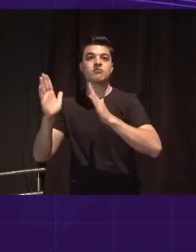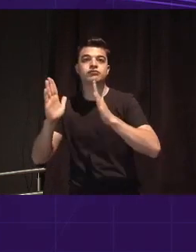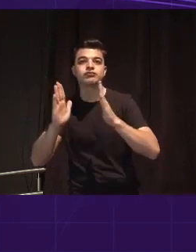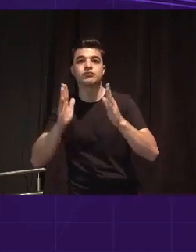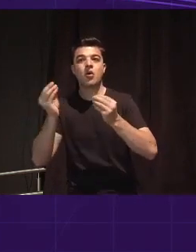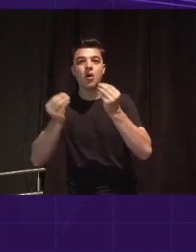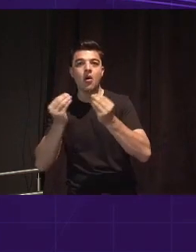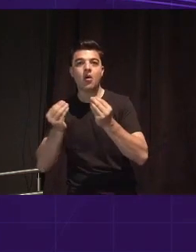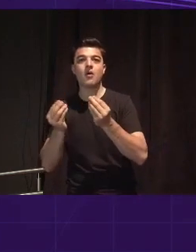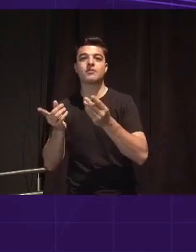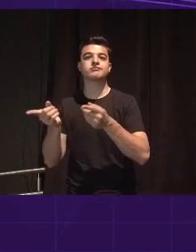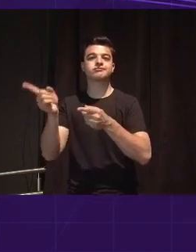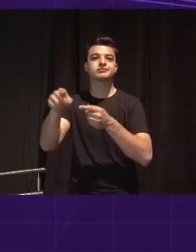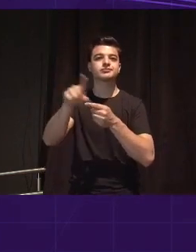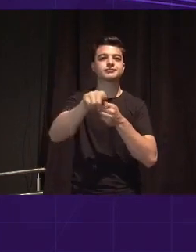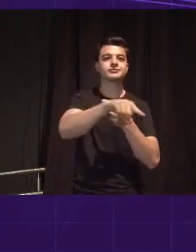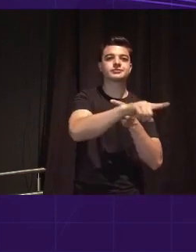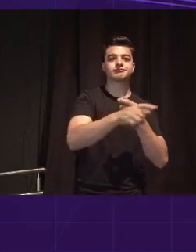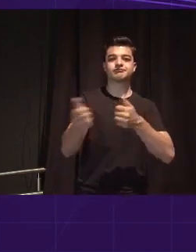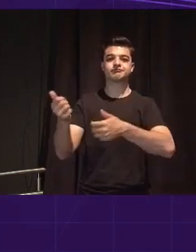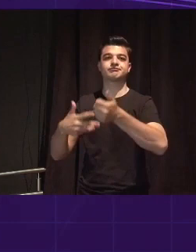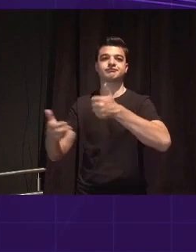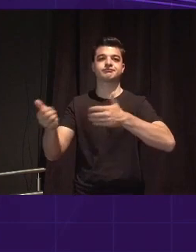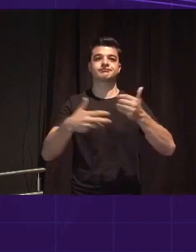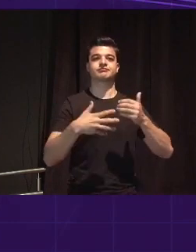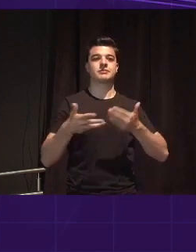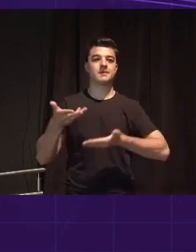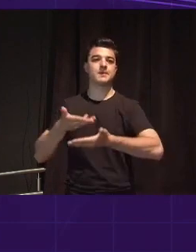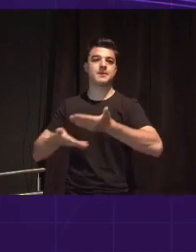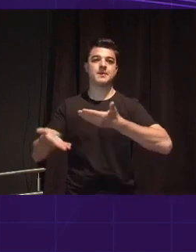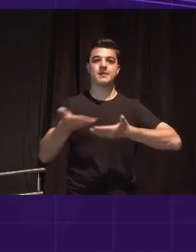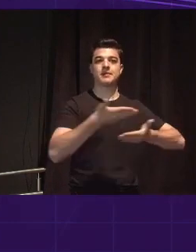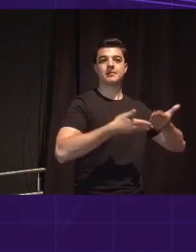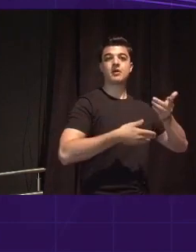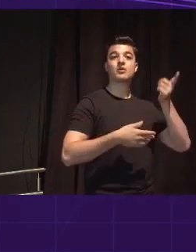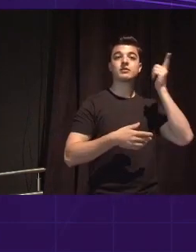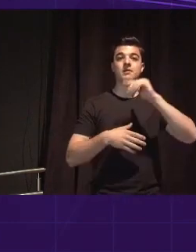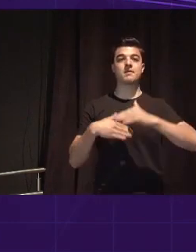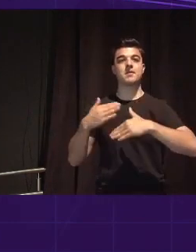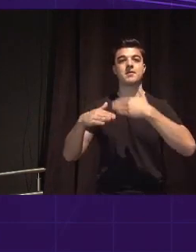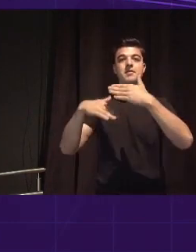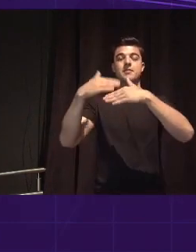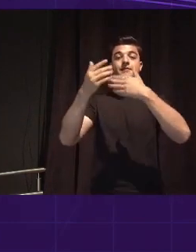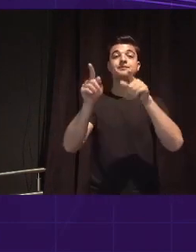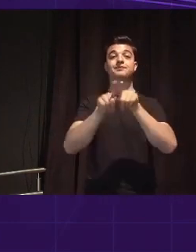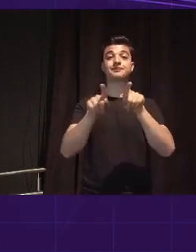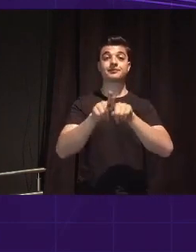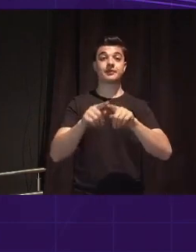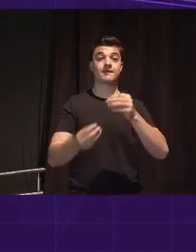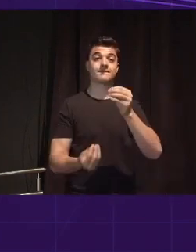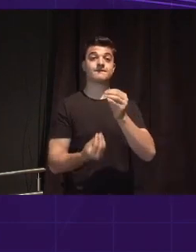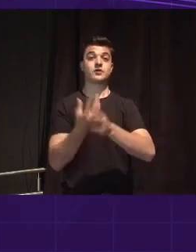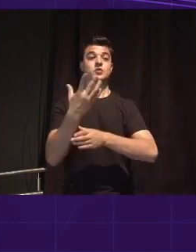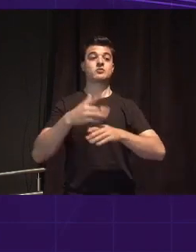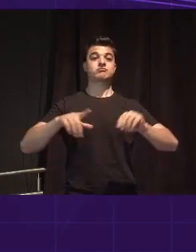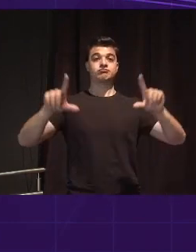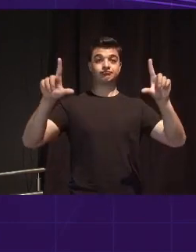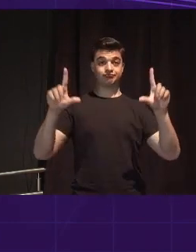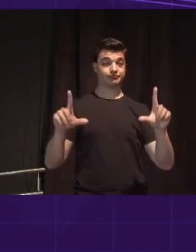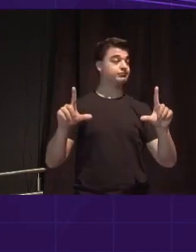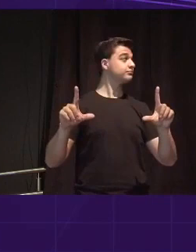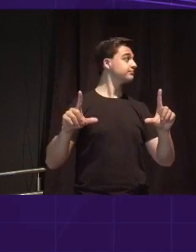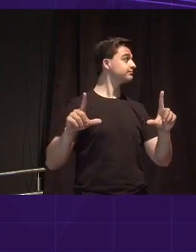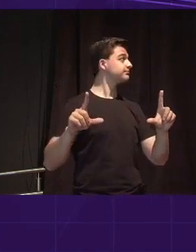movimento começou a se expandir. A gente começou a construir dashboards para parte tática